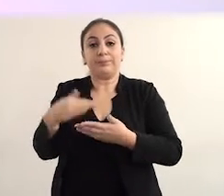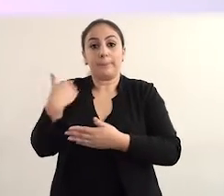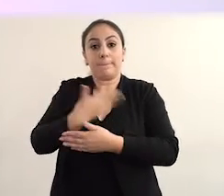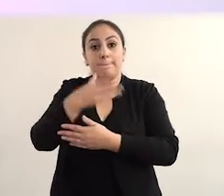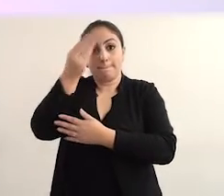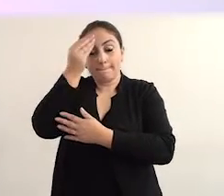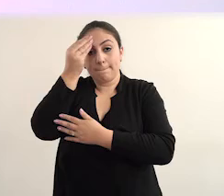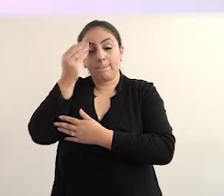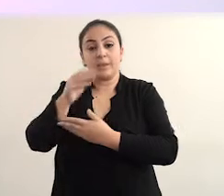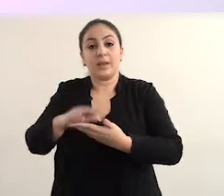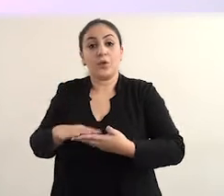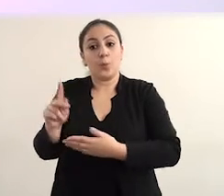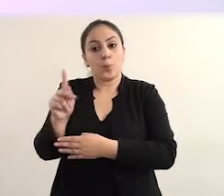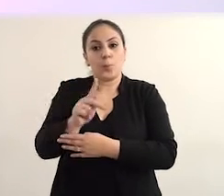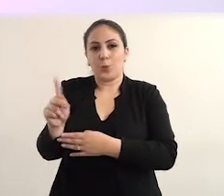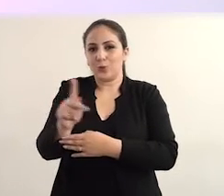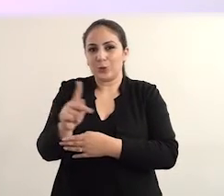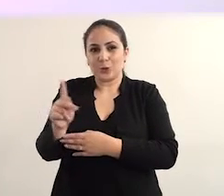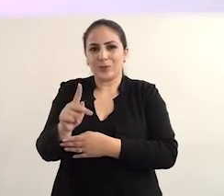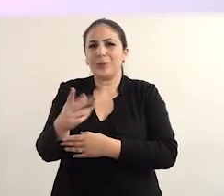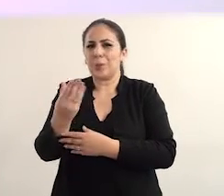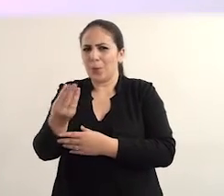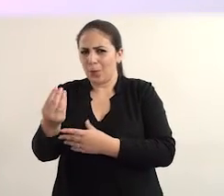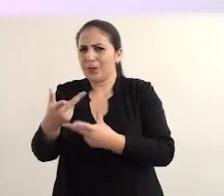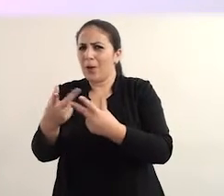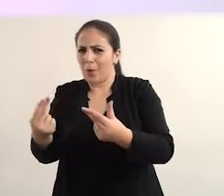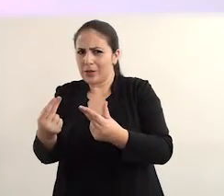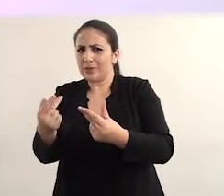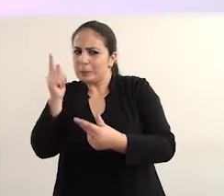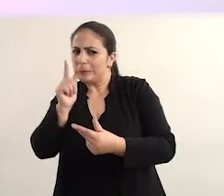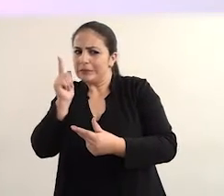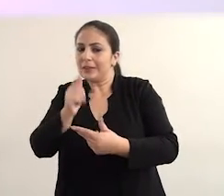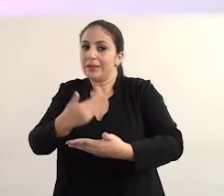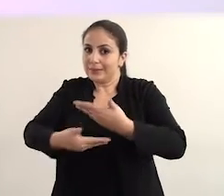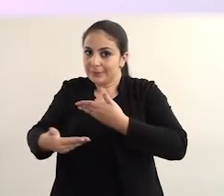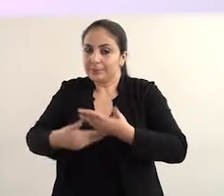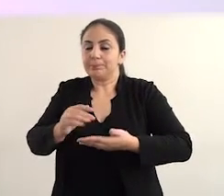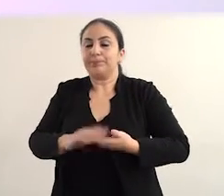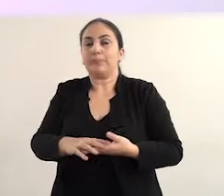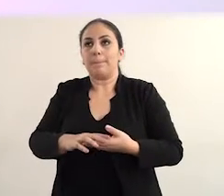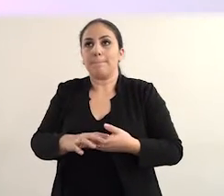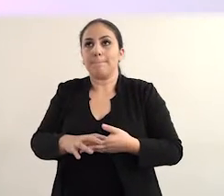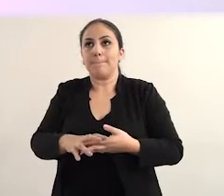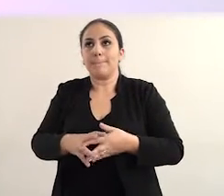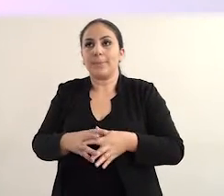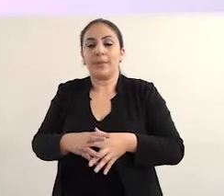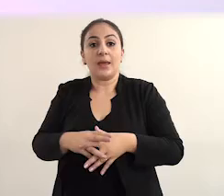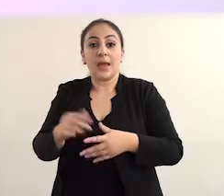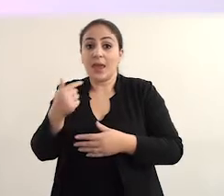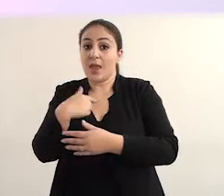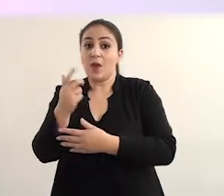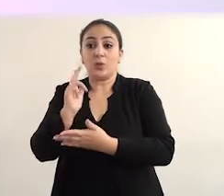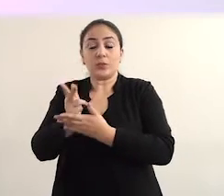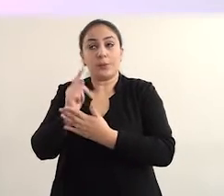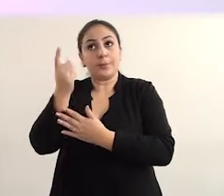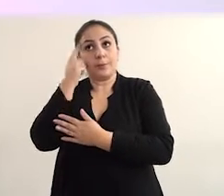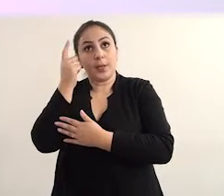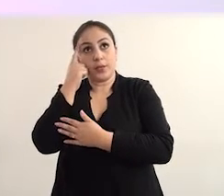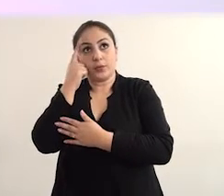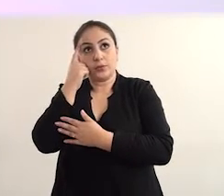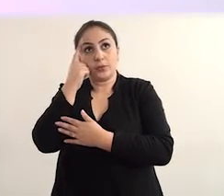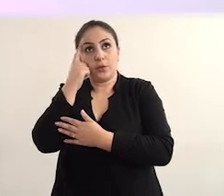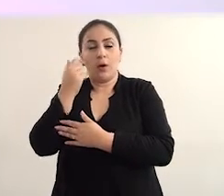entende que os professores eles têm muitas coisas para dar conta. Então, eu assim, sempre me coloco na posição de